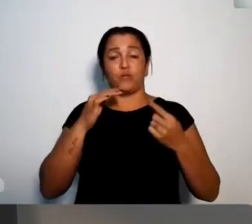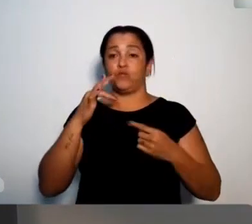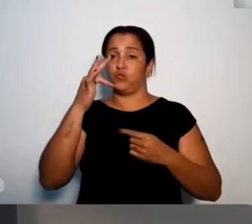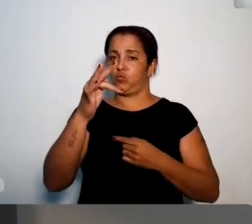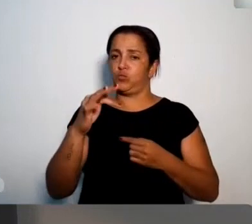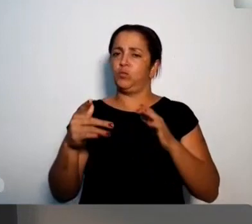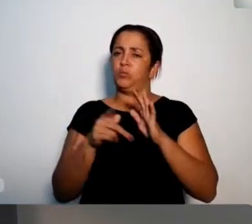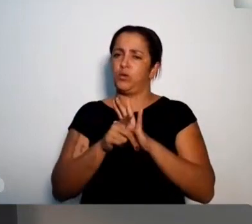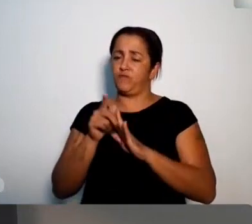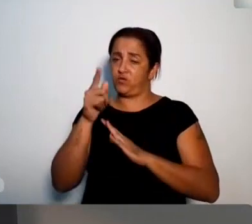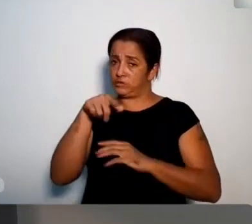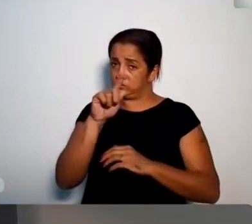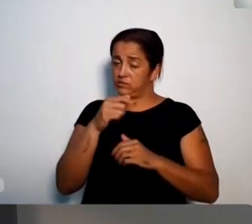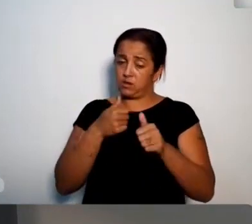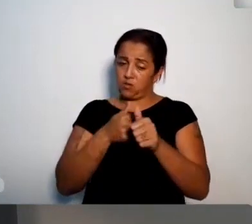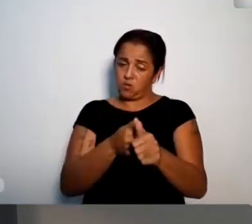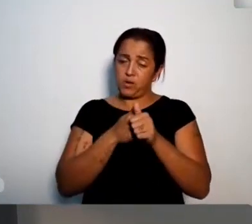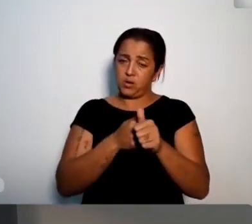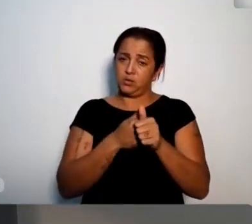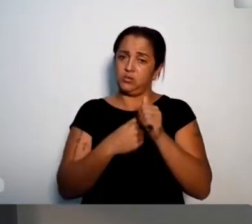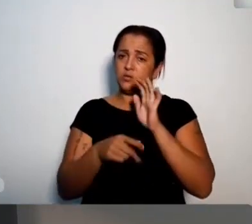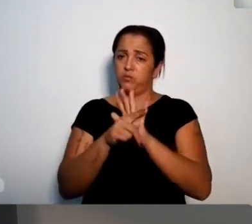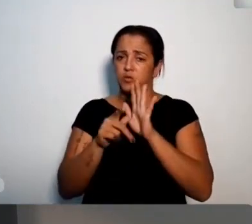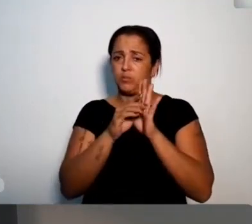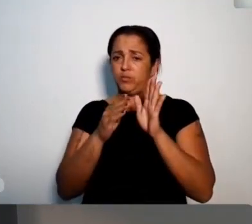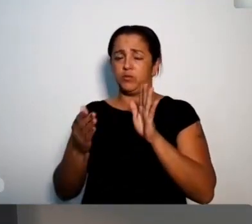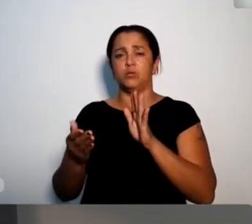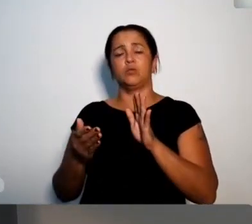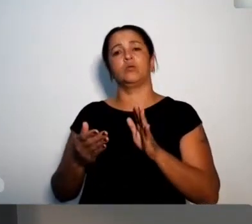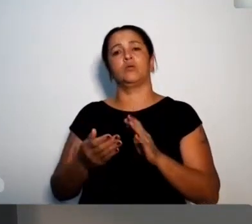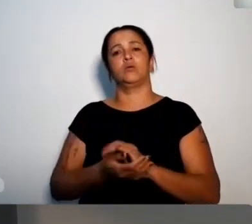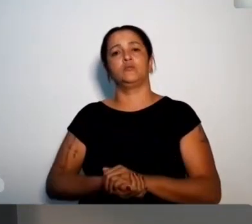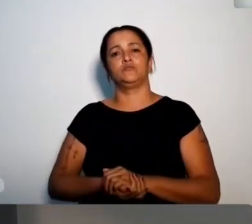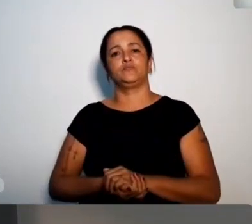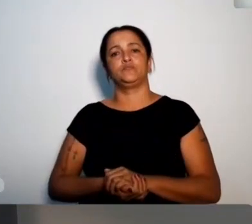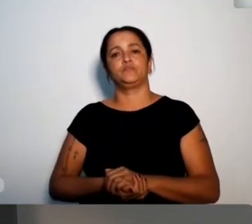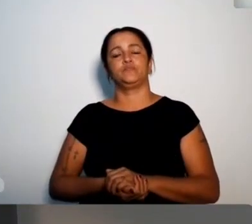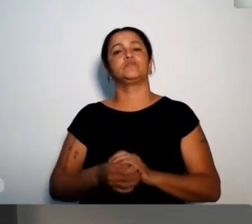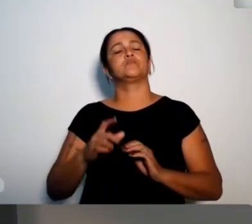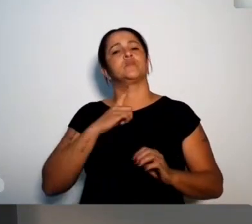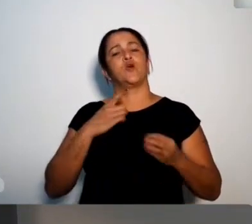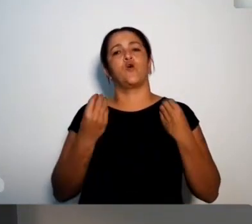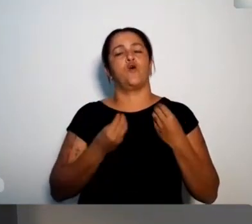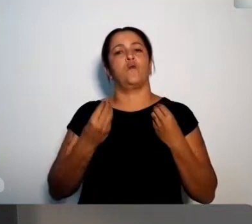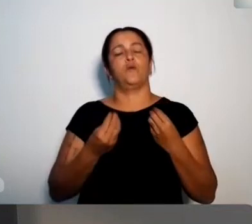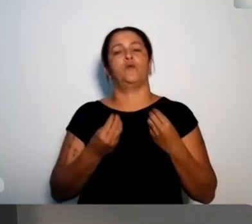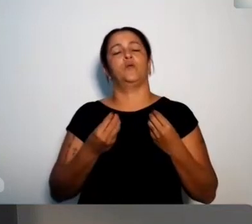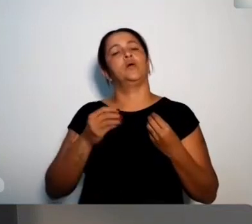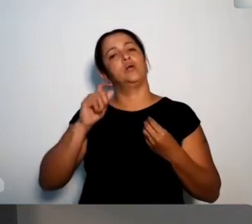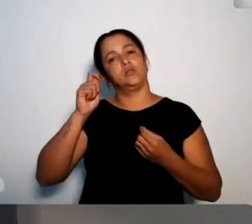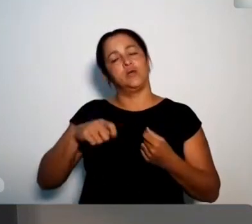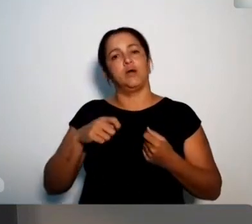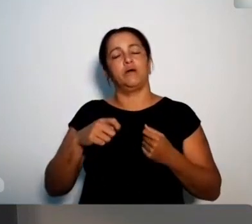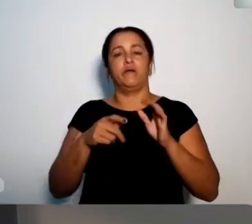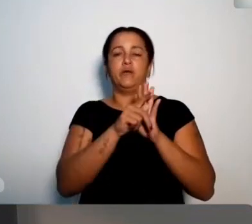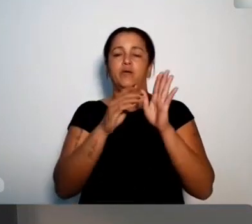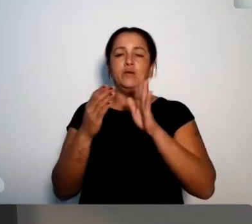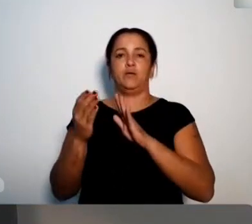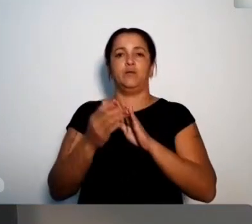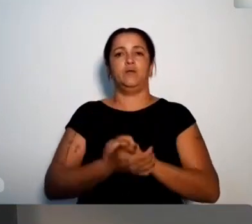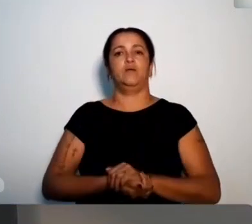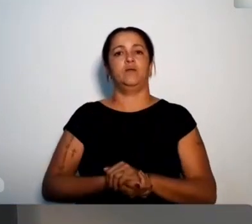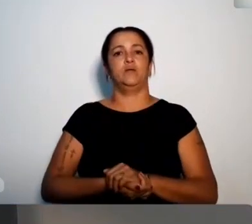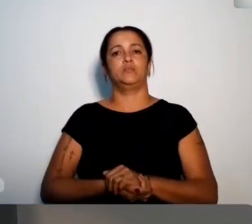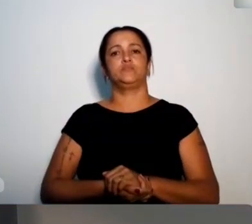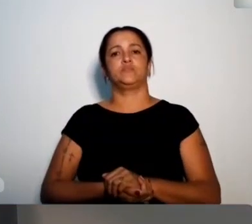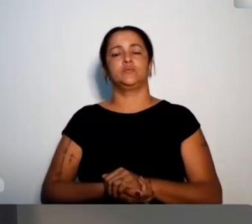que estão nos acompanhando, qual que é o resumo, senhor presidente? Não tem aumento ou nova alíquota da cobrança de tributos e, por isso, eu